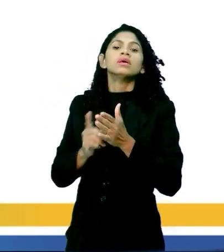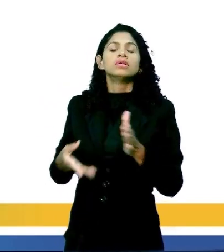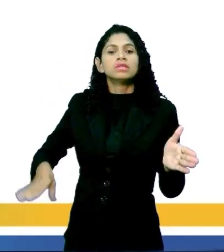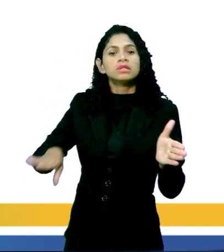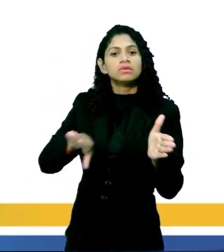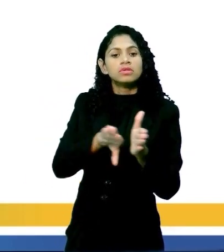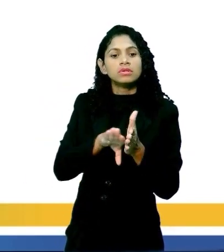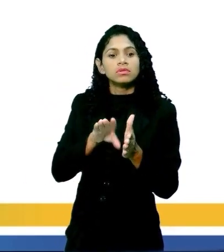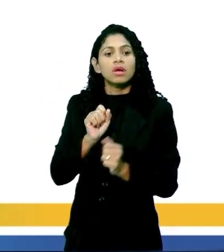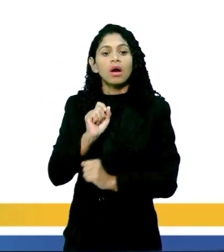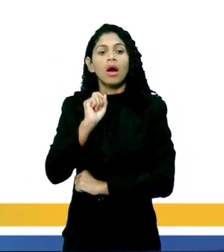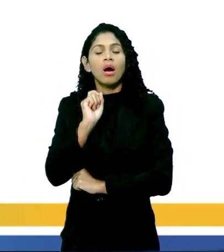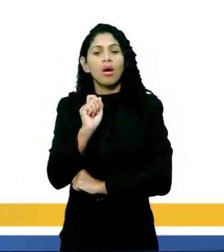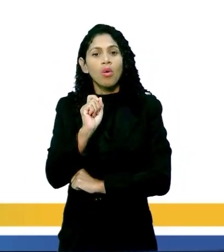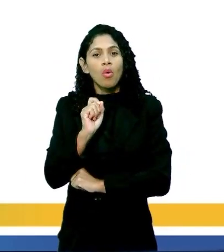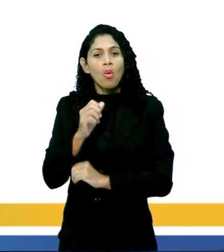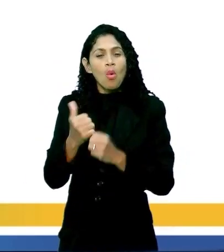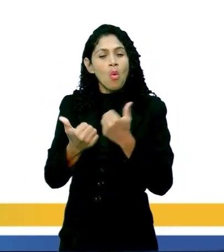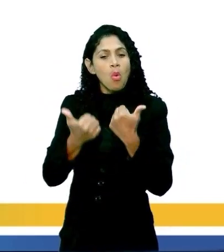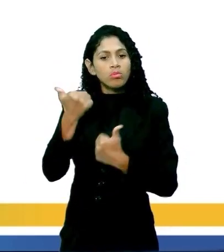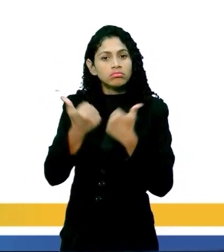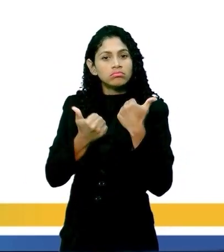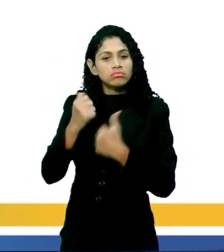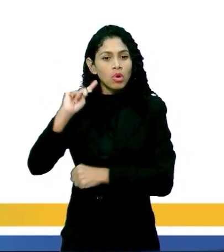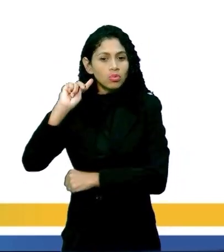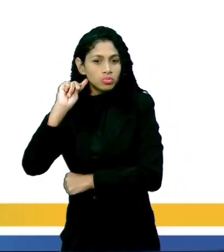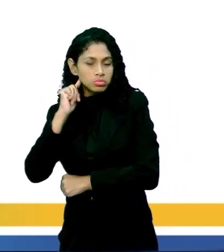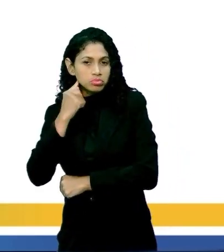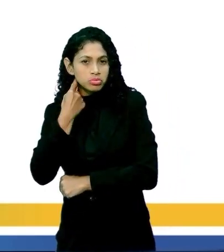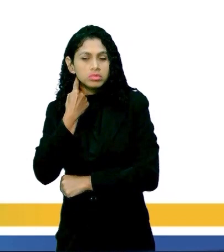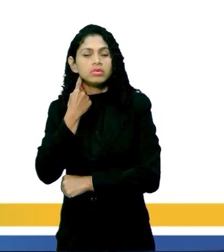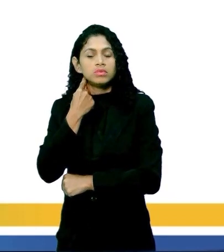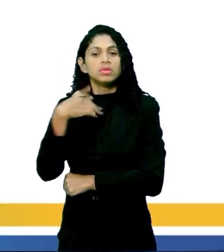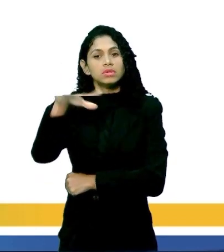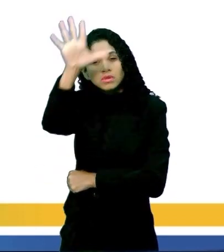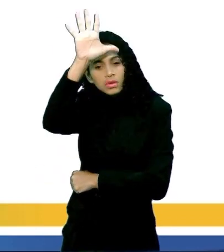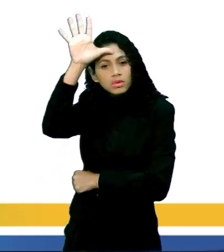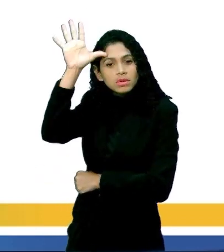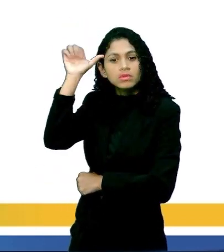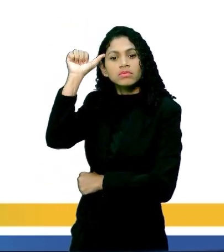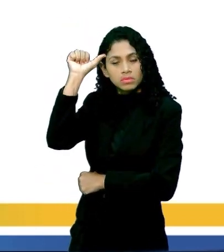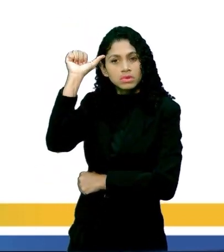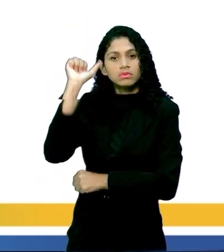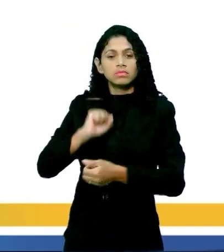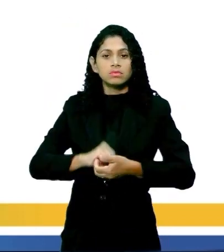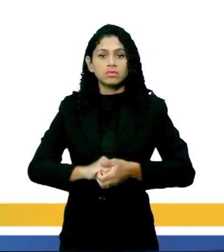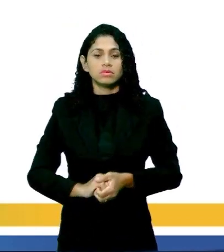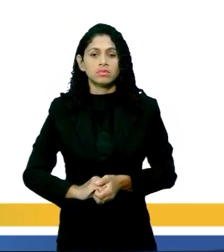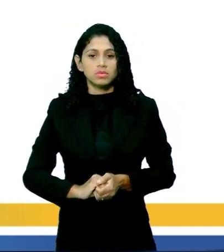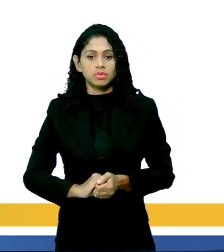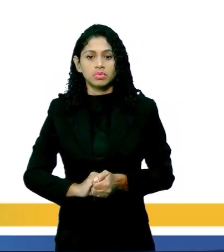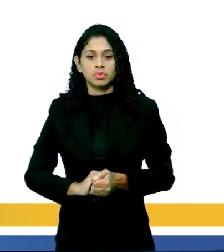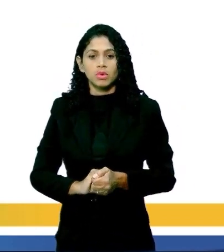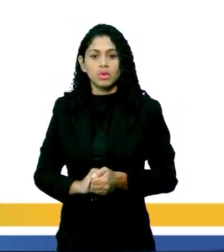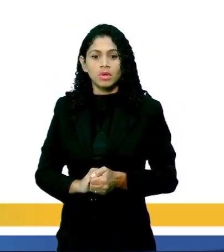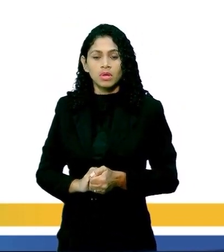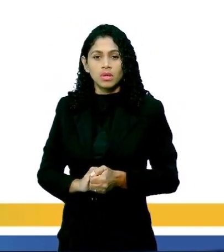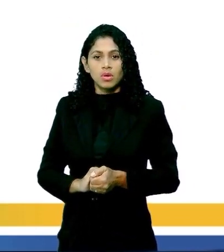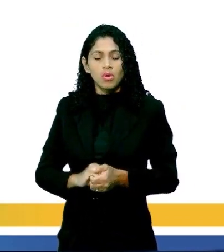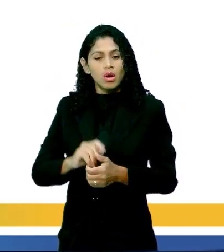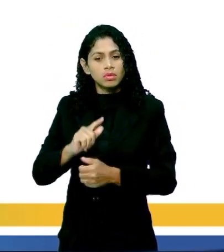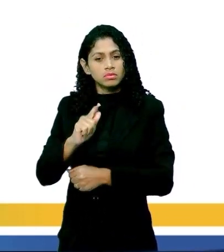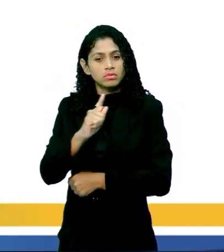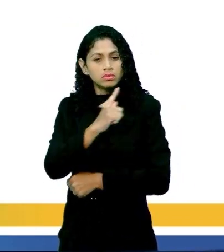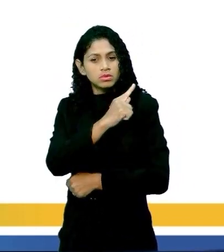filiais do McDonald's deposita na calçada dezenas de sacos plásticos recheados de papelão, isopor